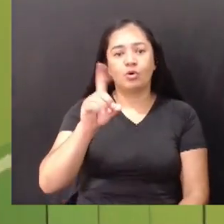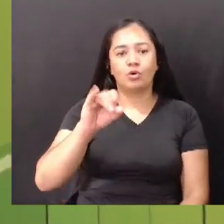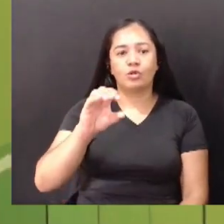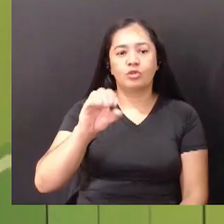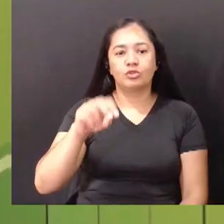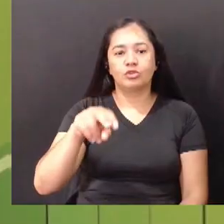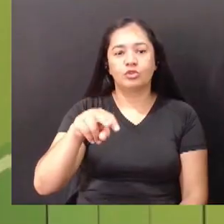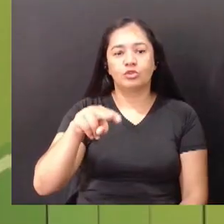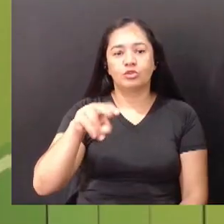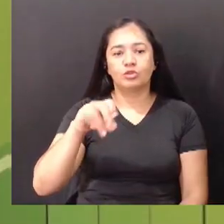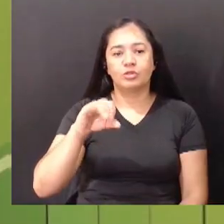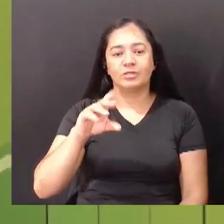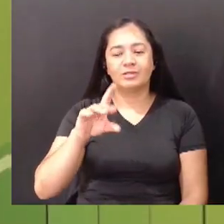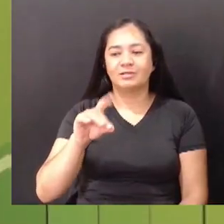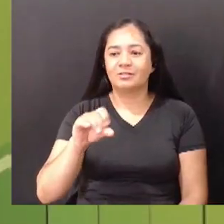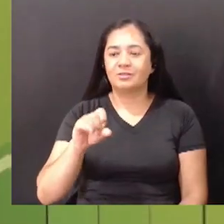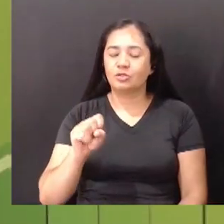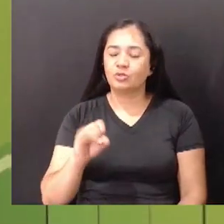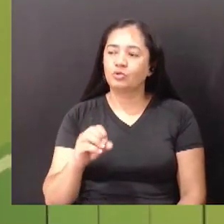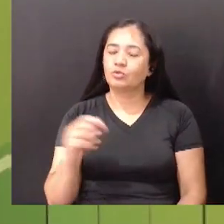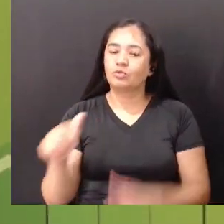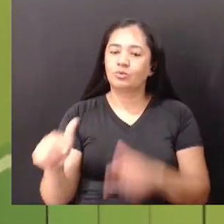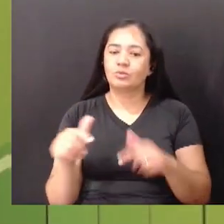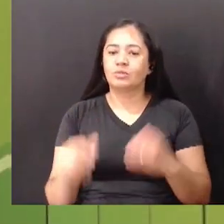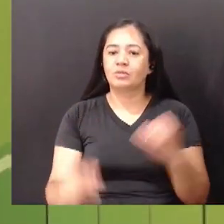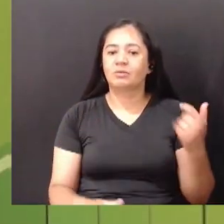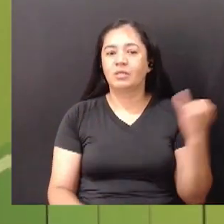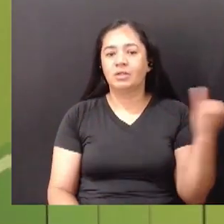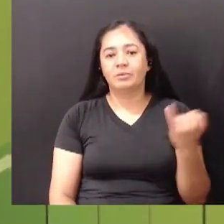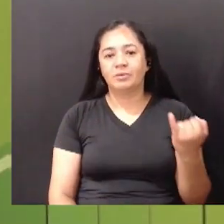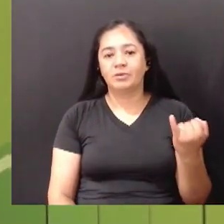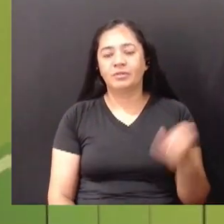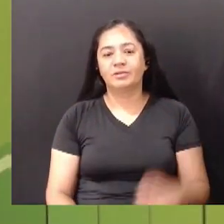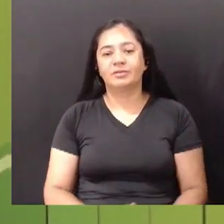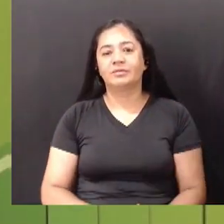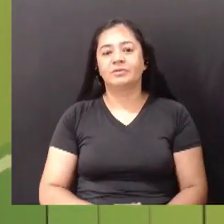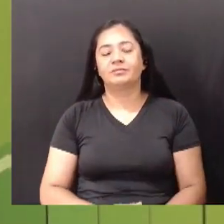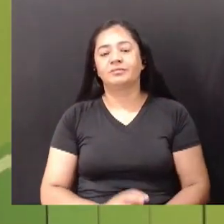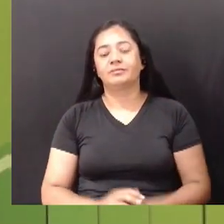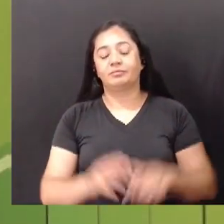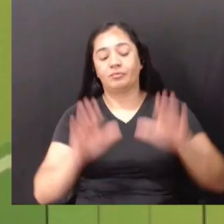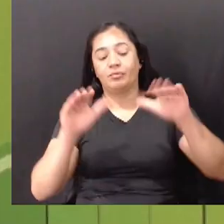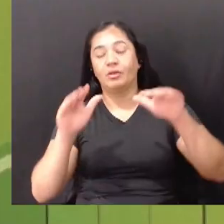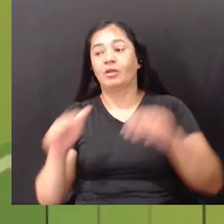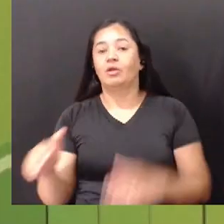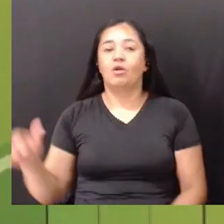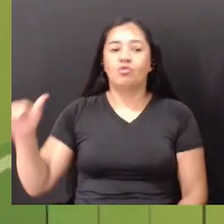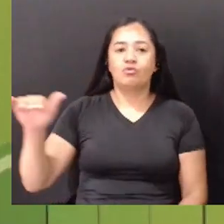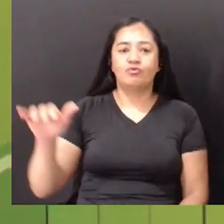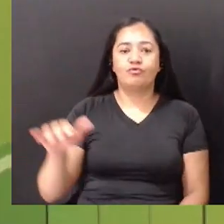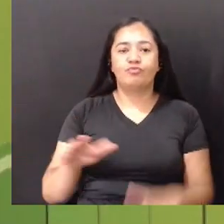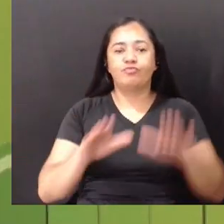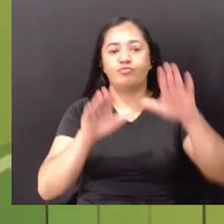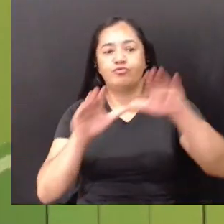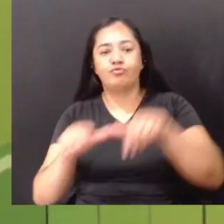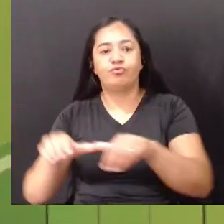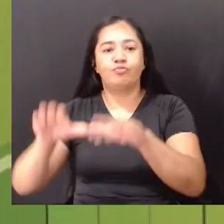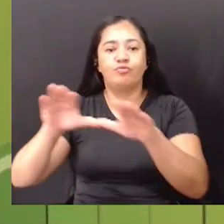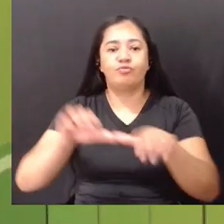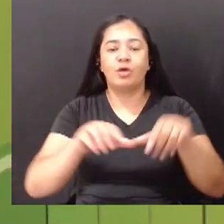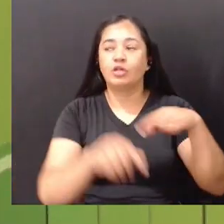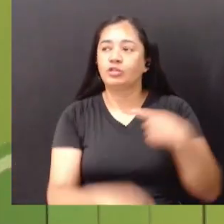Dionísio nesse trabalho importante de registrar as aves que passam ali pela Mata Santa Genebra, e a